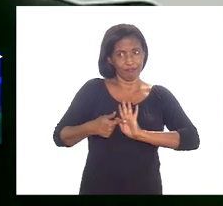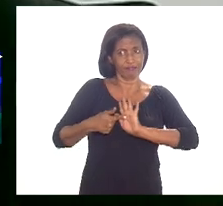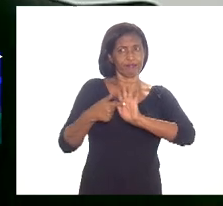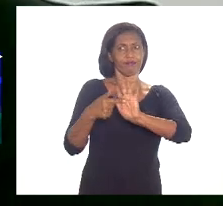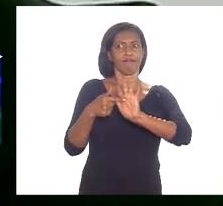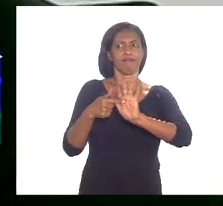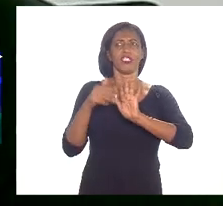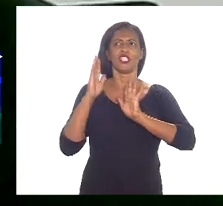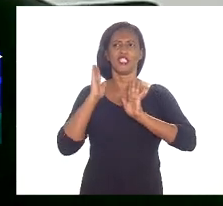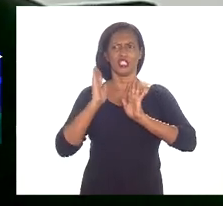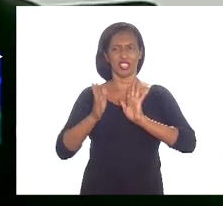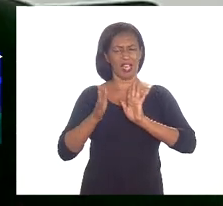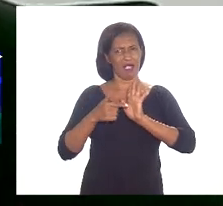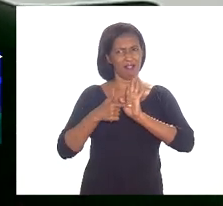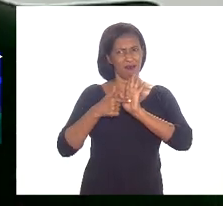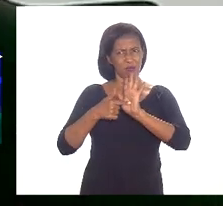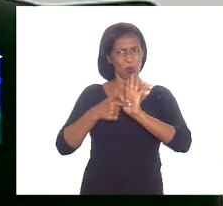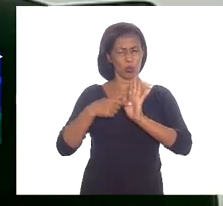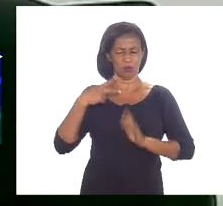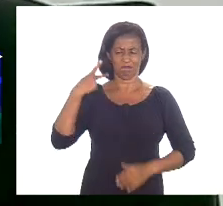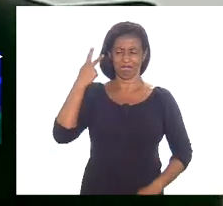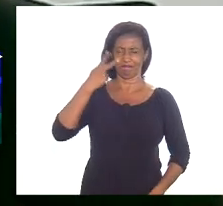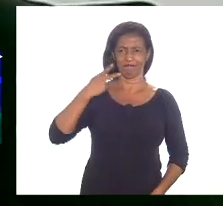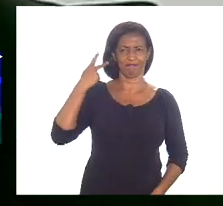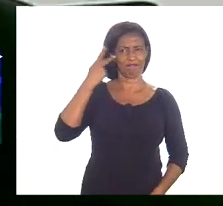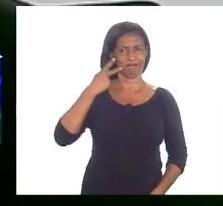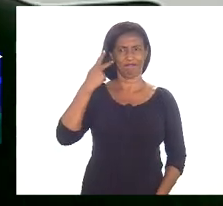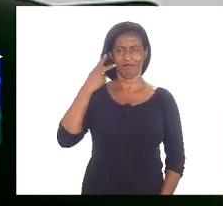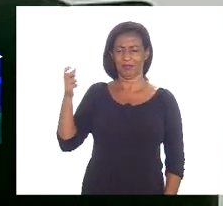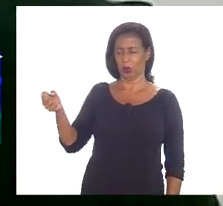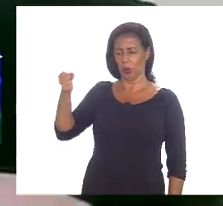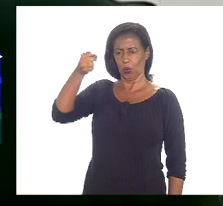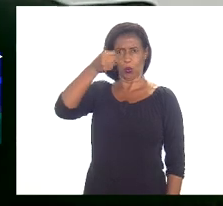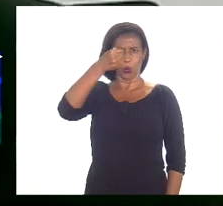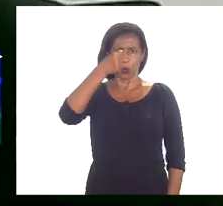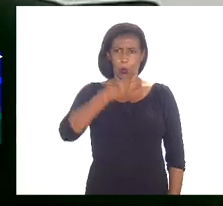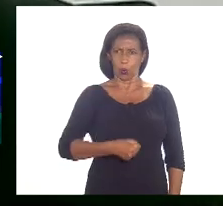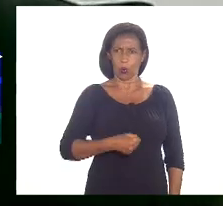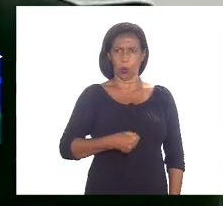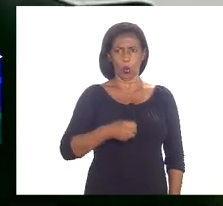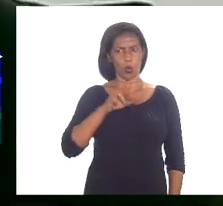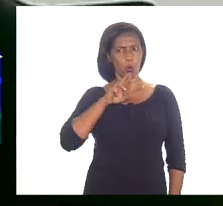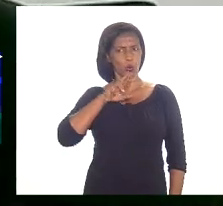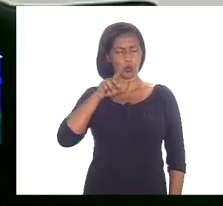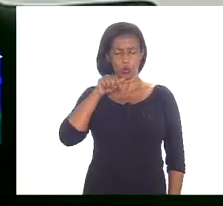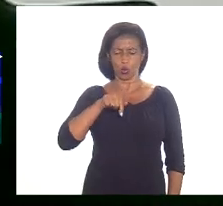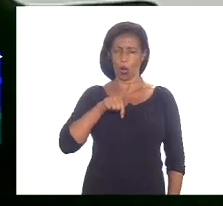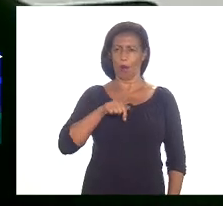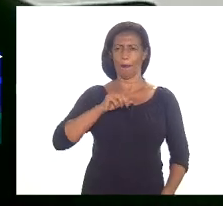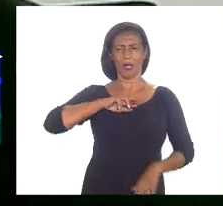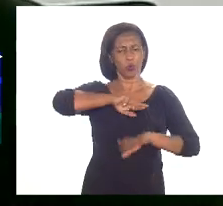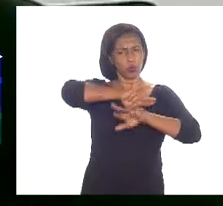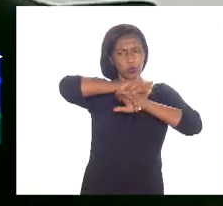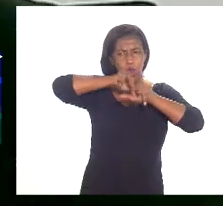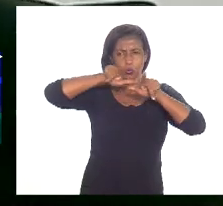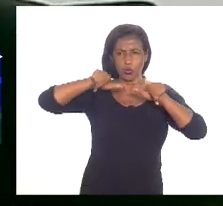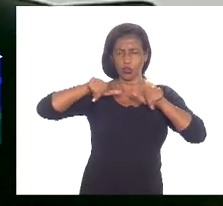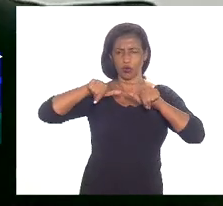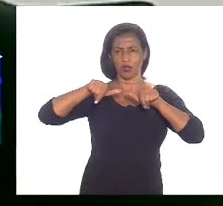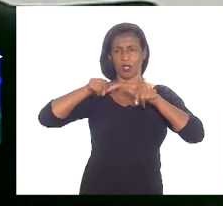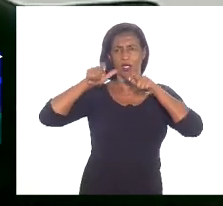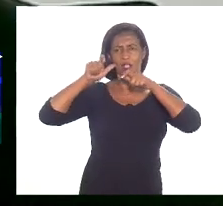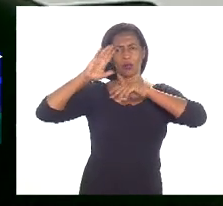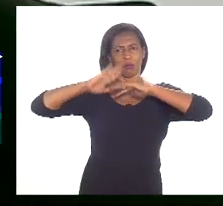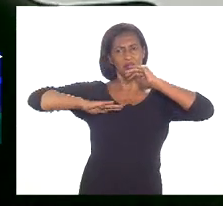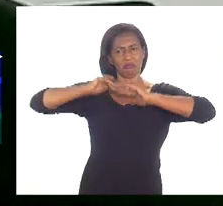configuram como um parlamentar de envergadura para exercer Não esse não só esse mas tantos outros cargos de importância